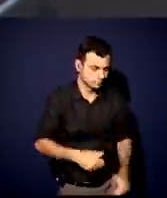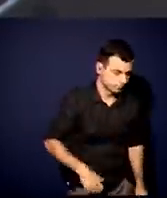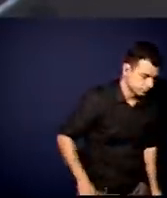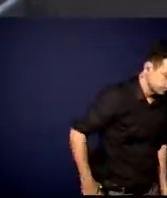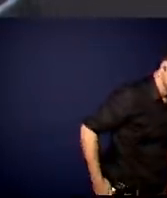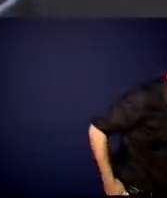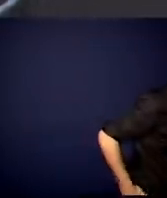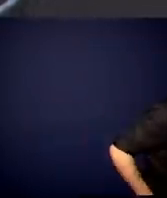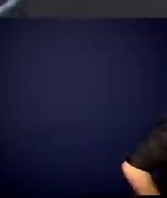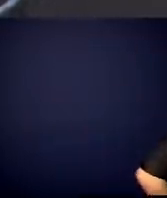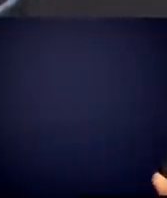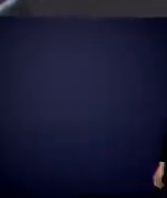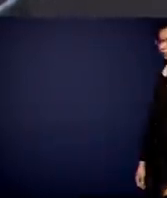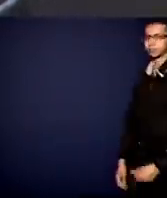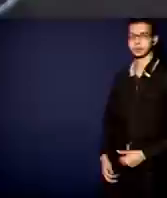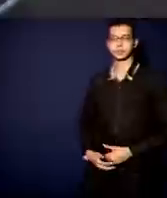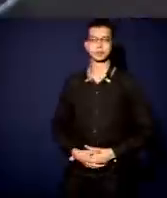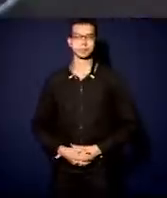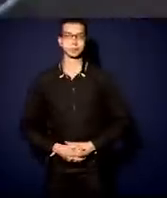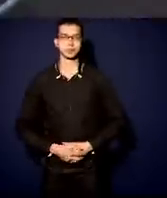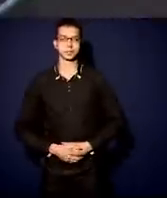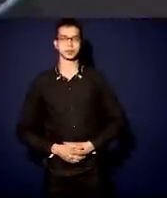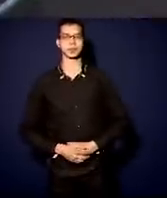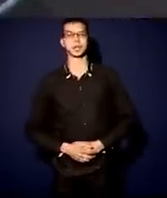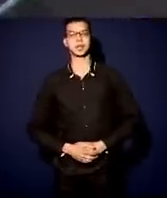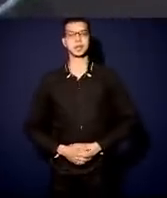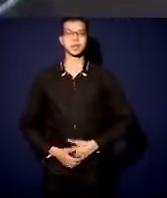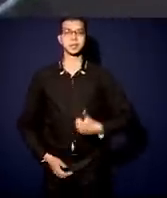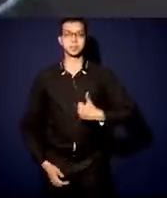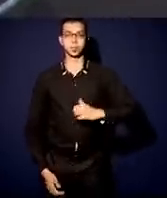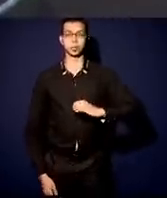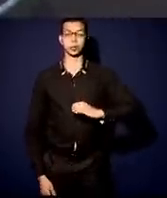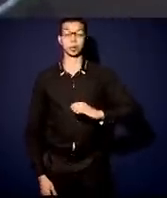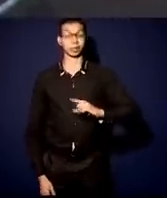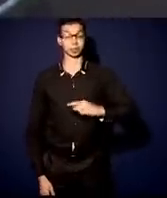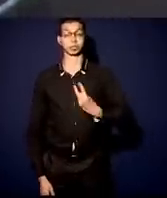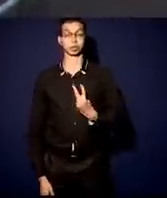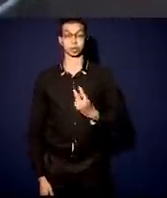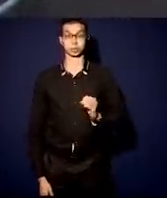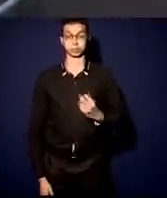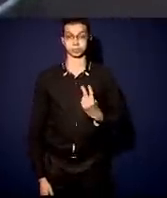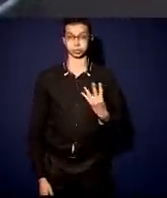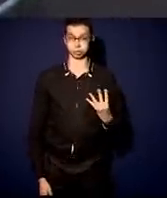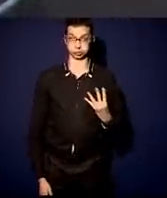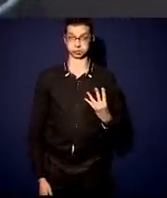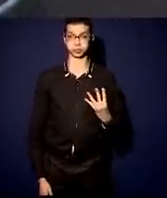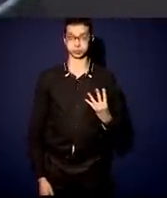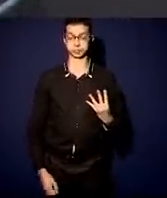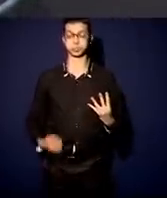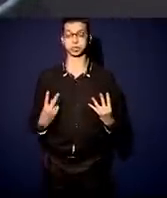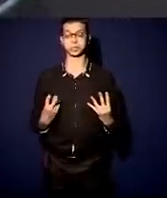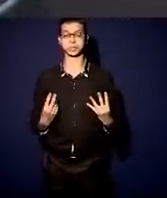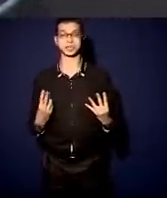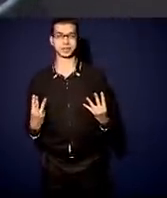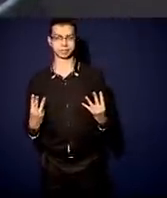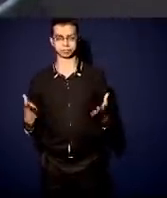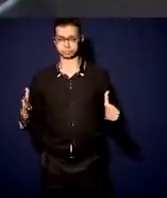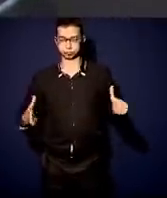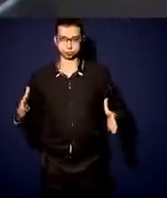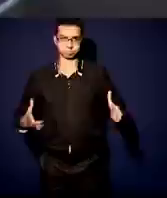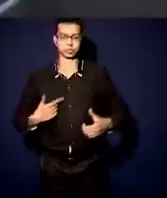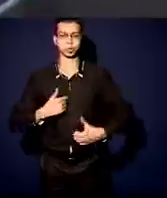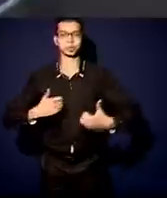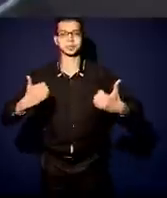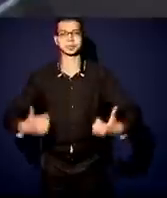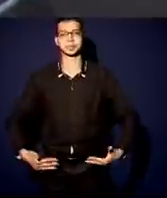primeiro ponto é é difícil é Custoso a gente fazer uma transição de uma meta mais alta